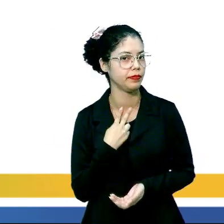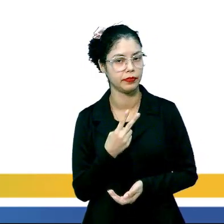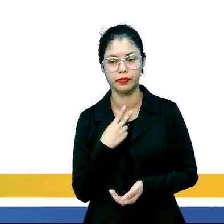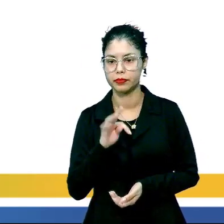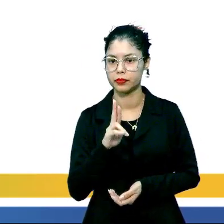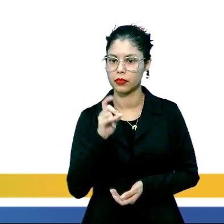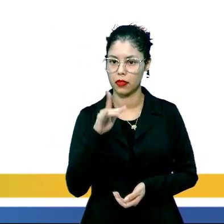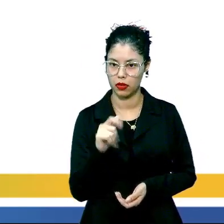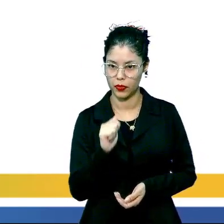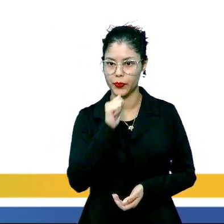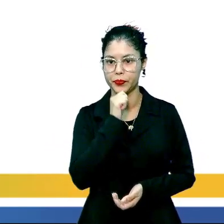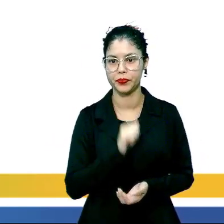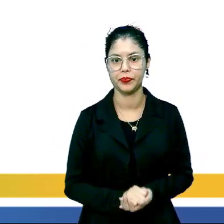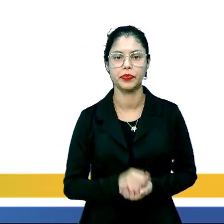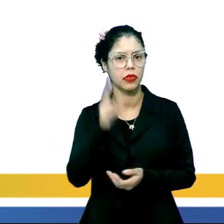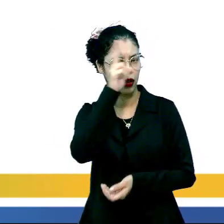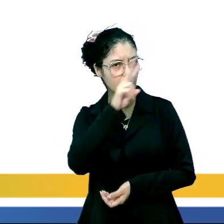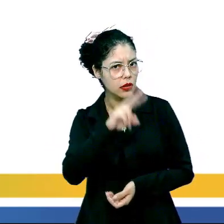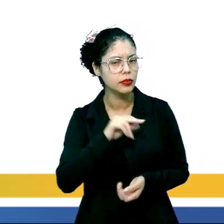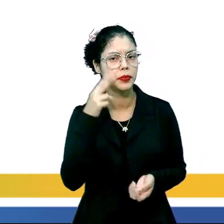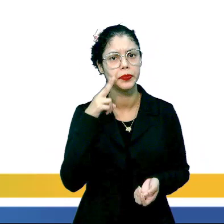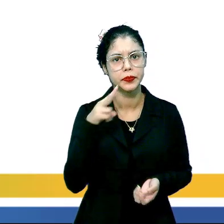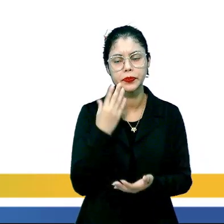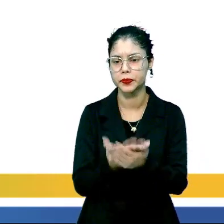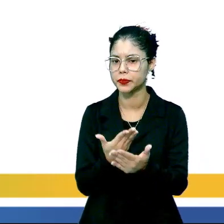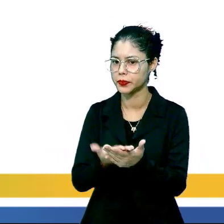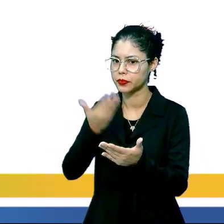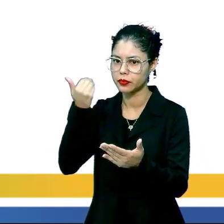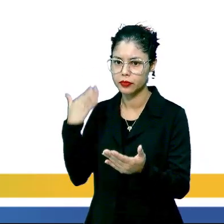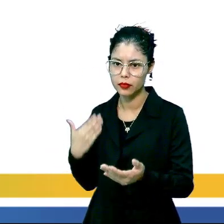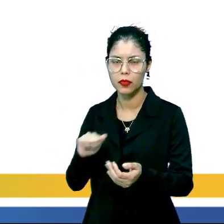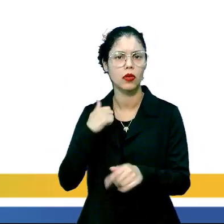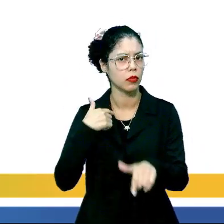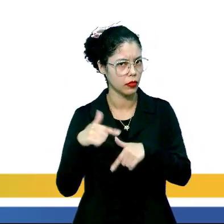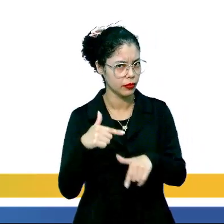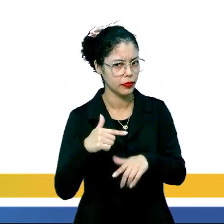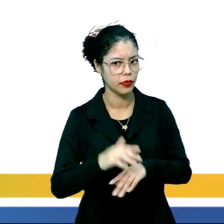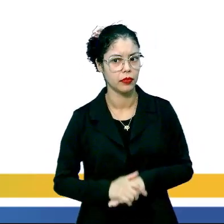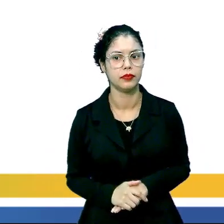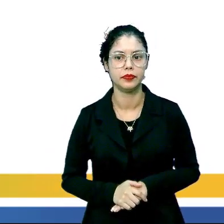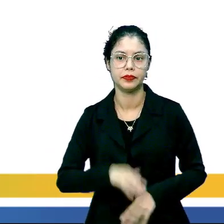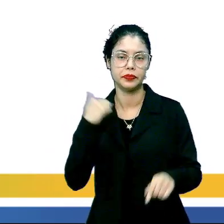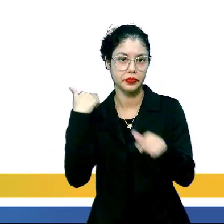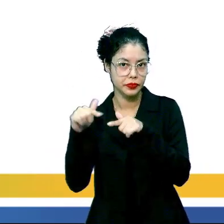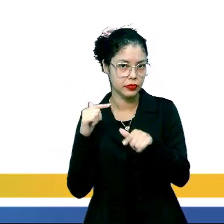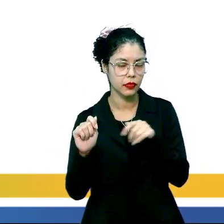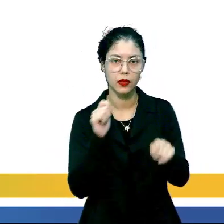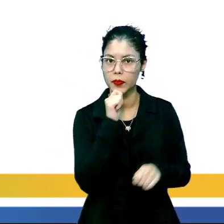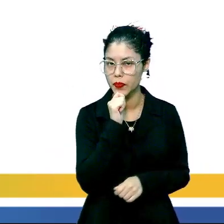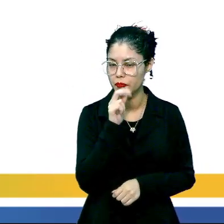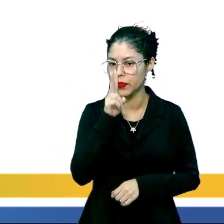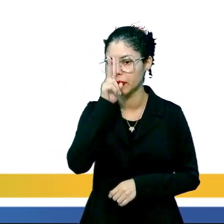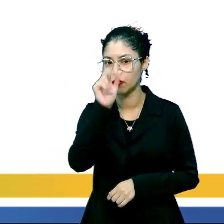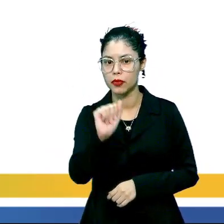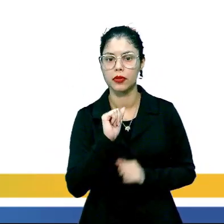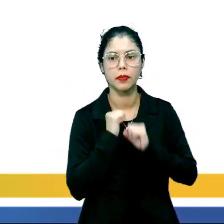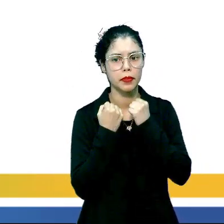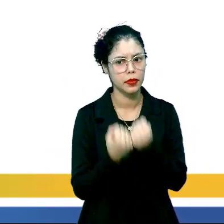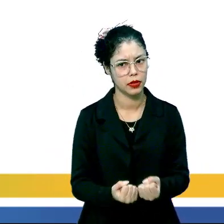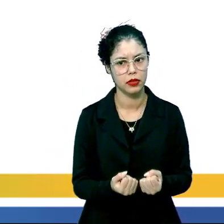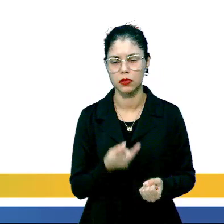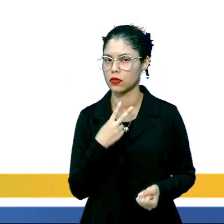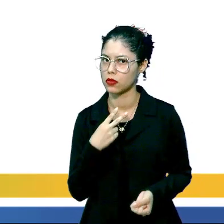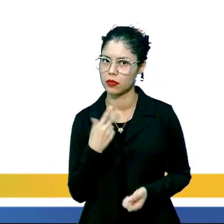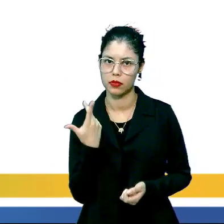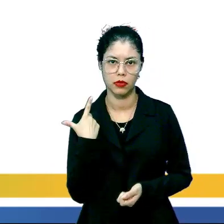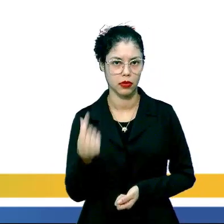da trajetória. Lembra que nós vimos na aula anterior sobre o trabalho? Que o trabalho da força-peso não